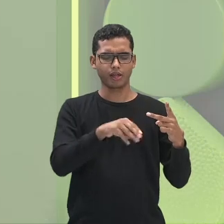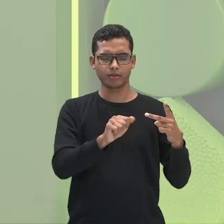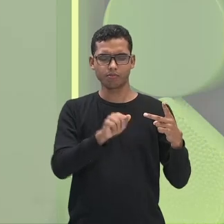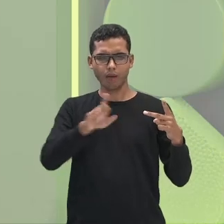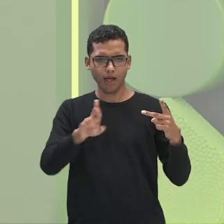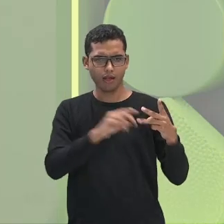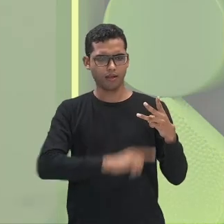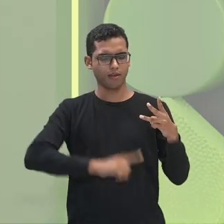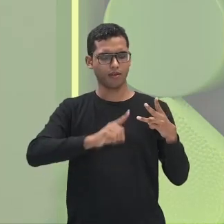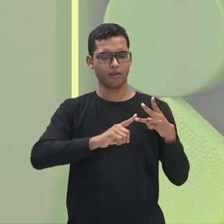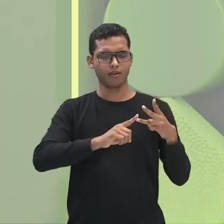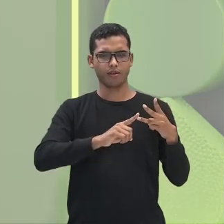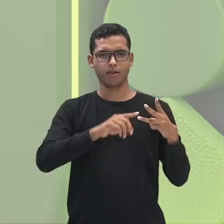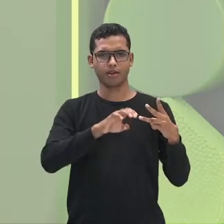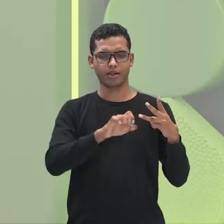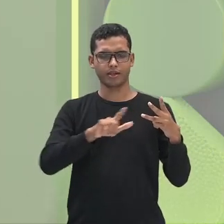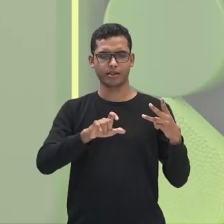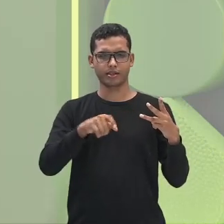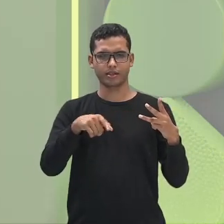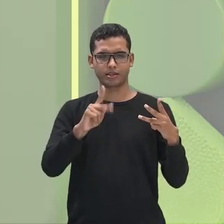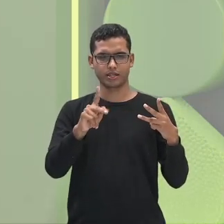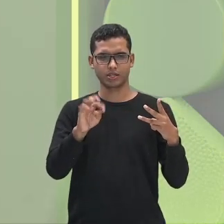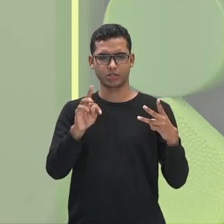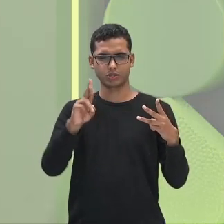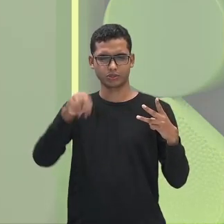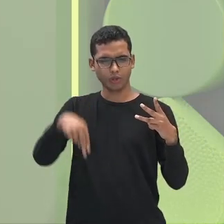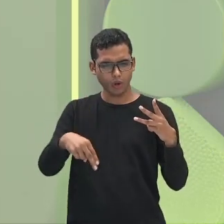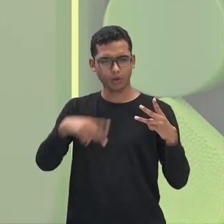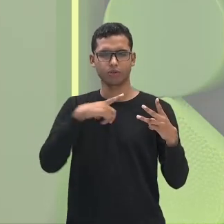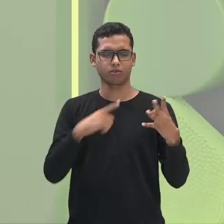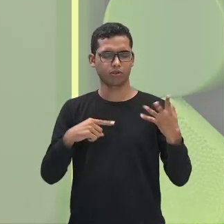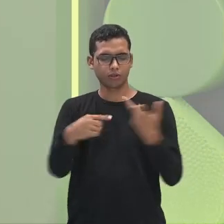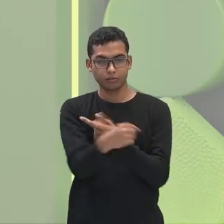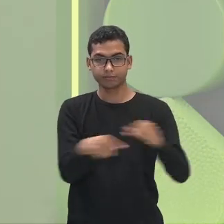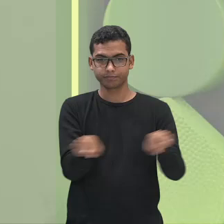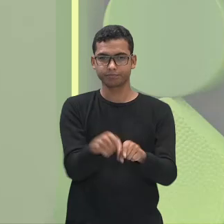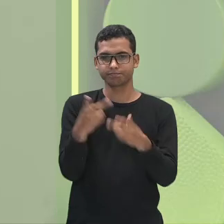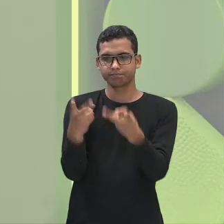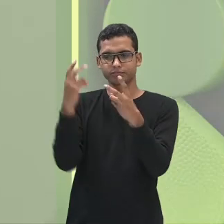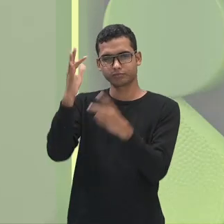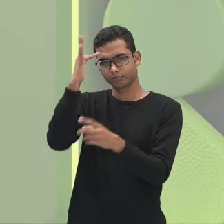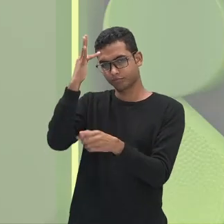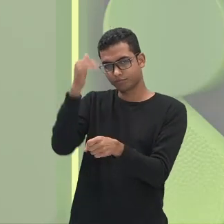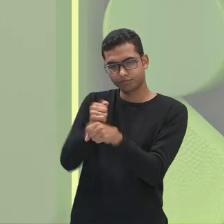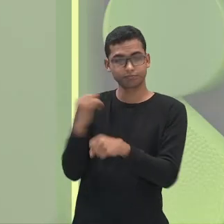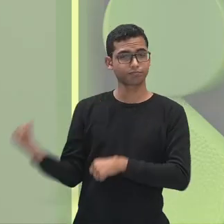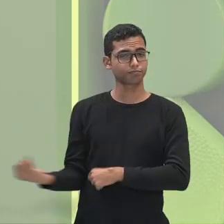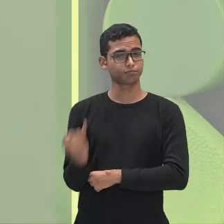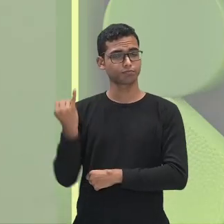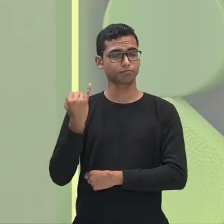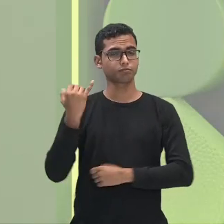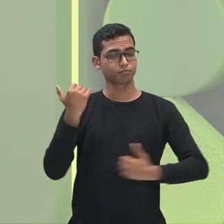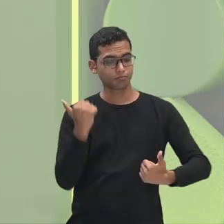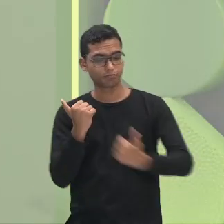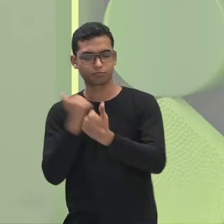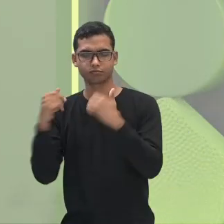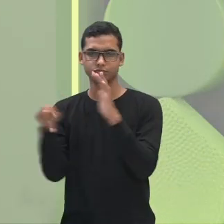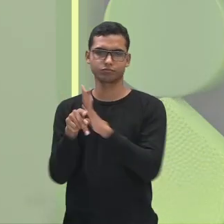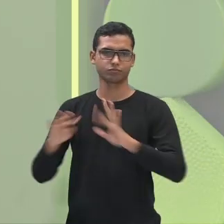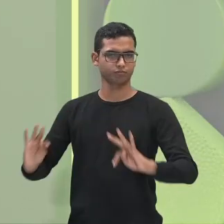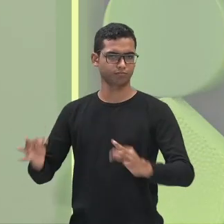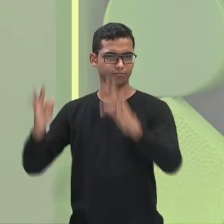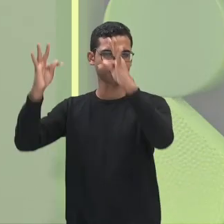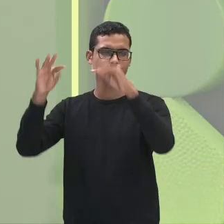Perceberam como a física é muito importante para a nossa tecnologia e para a nossa